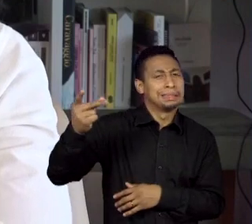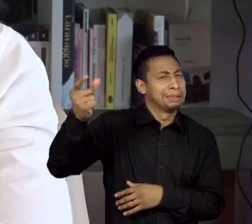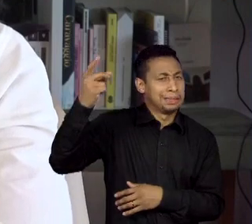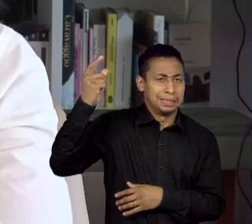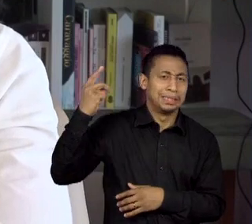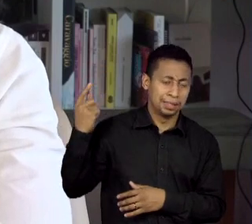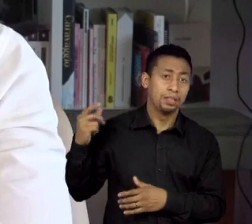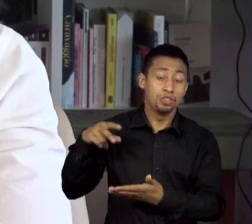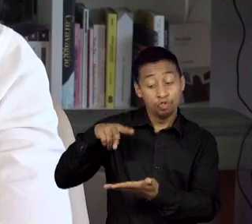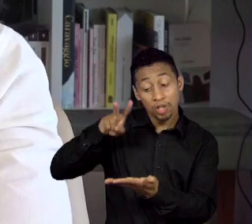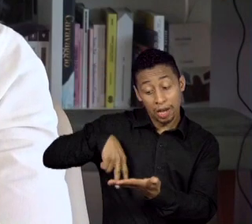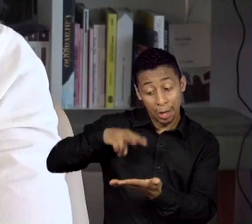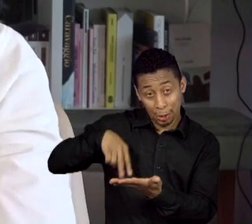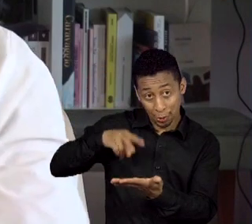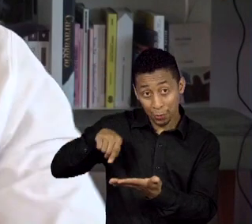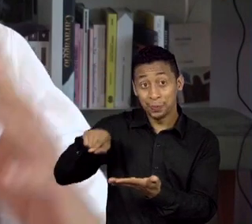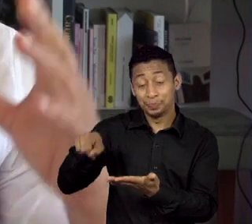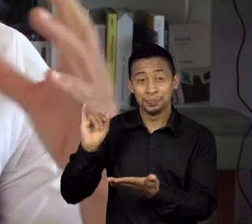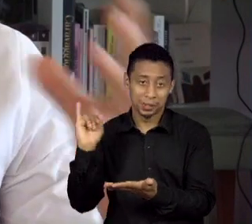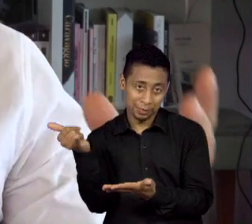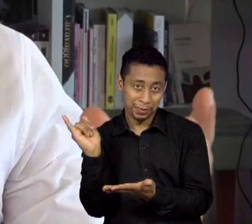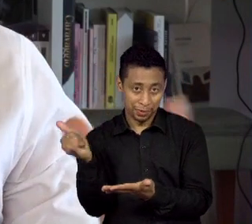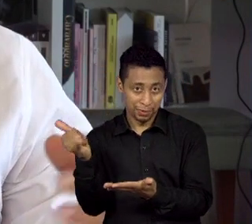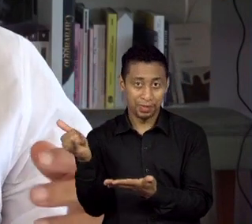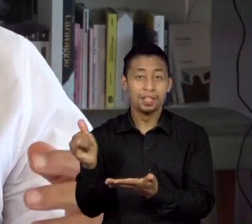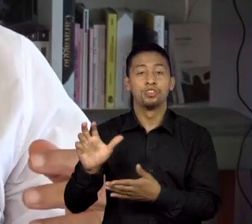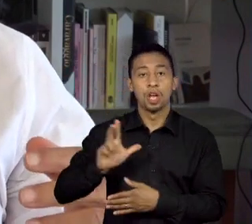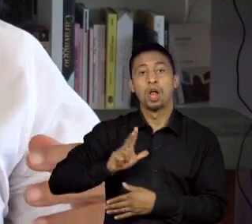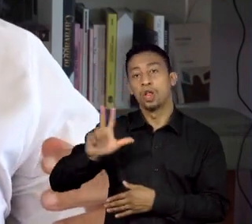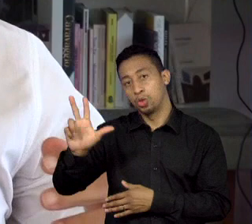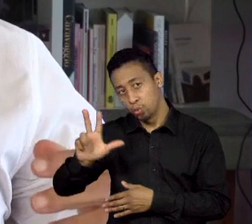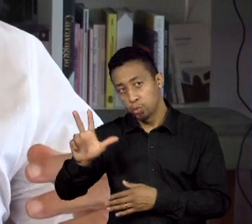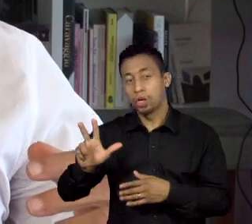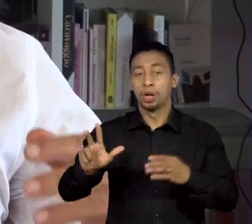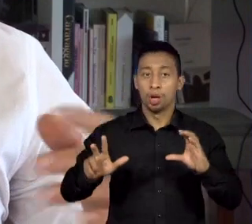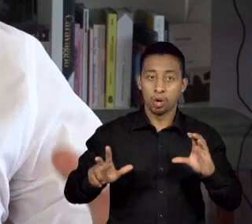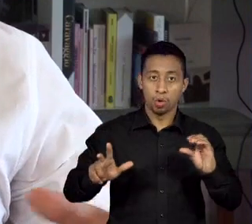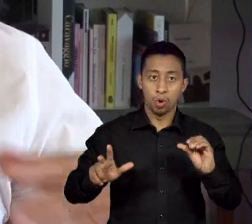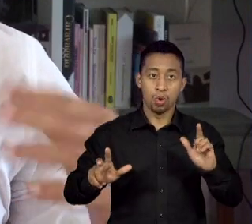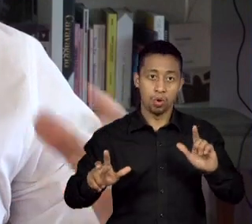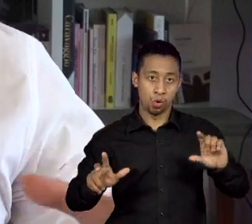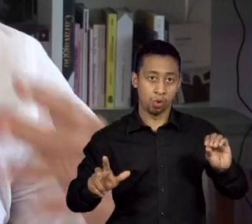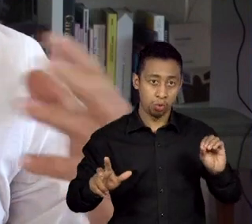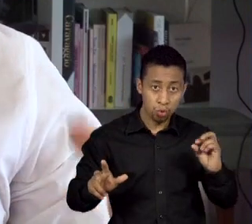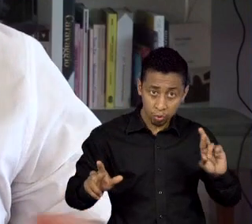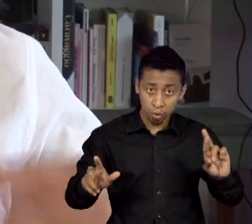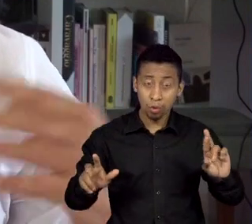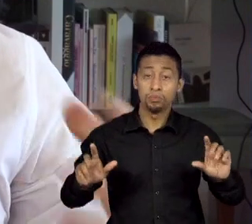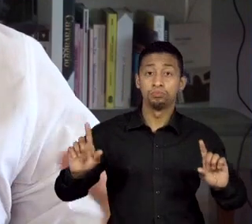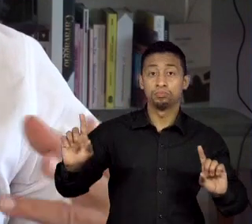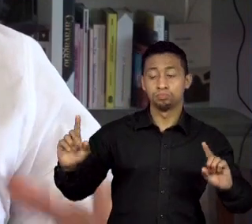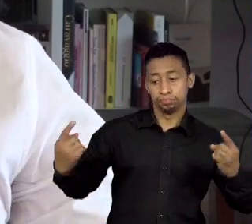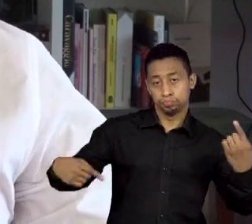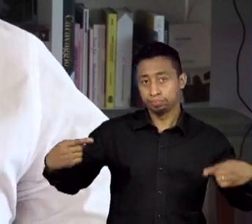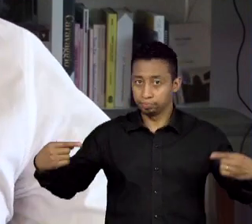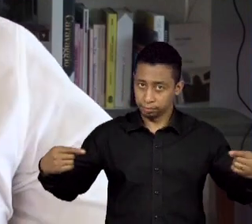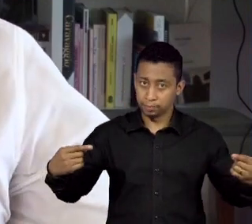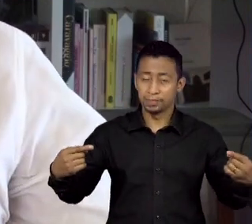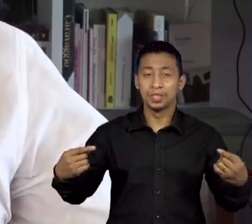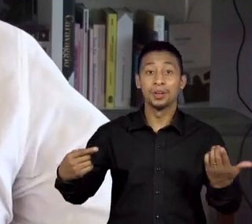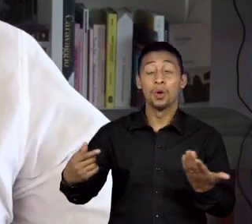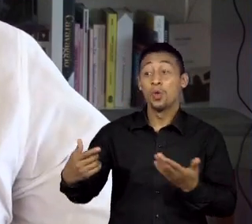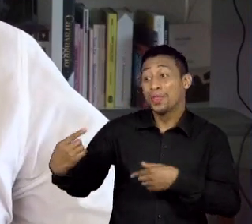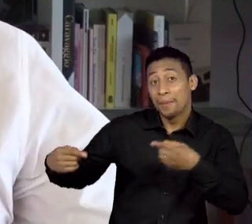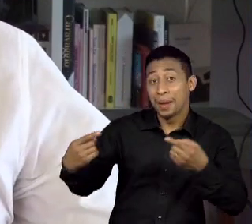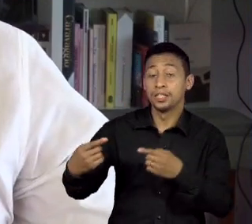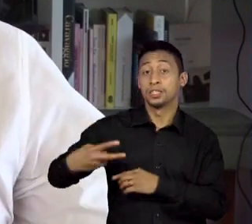esse relato, né, houve um debate entre Lula e Collor, do último debate do segundo turno